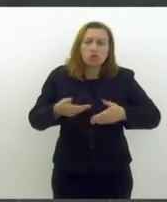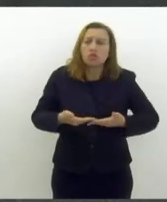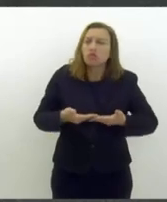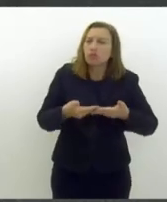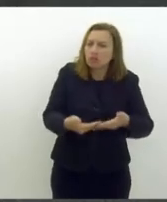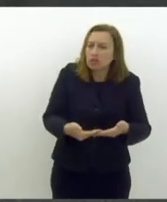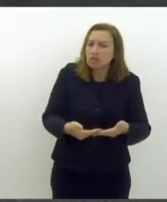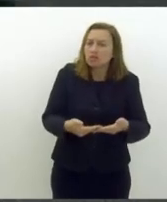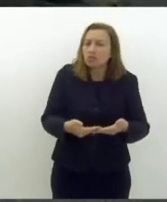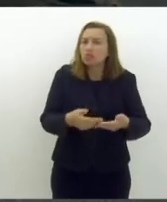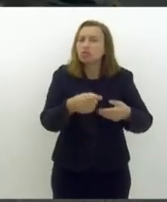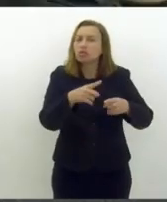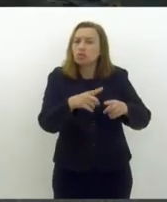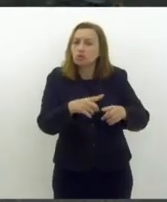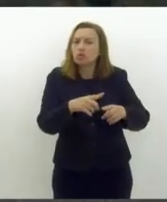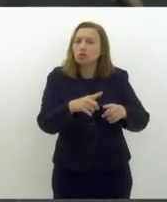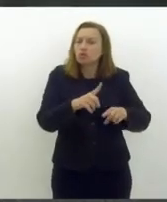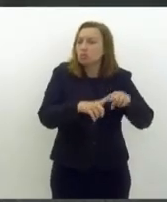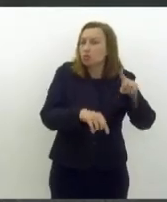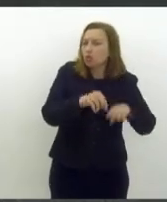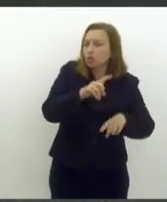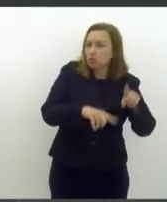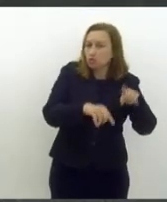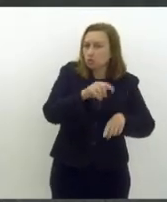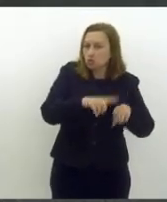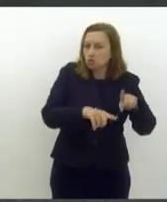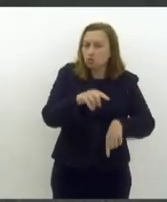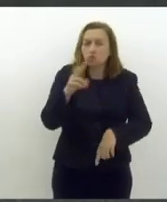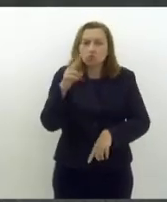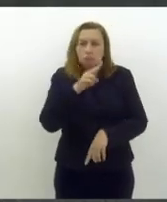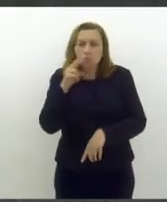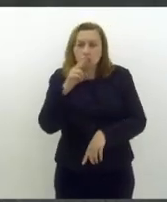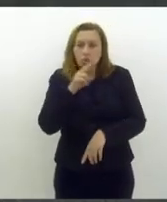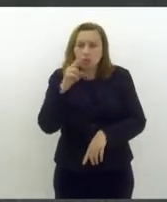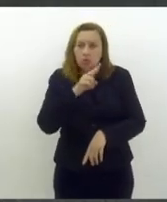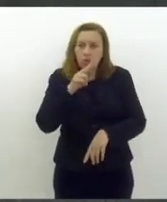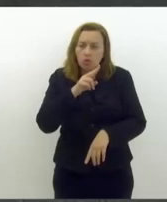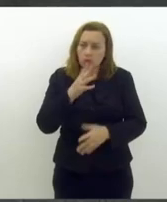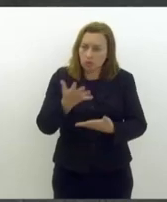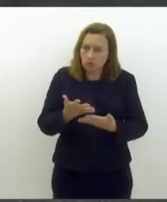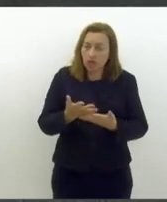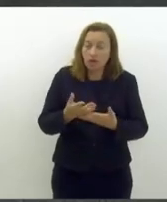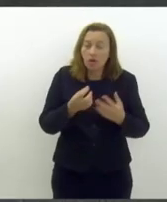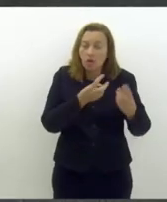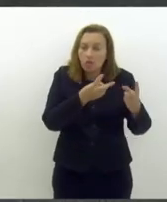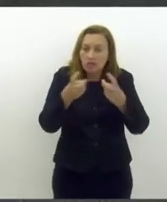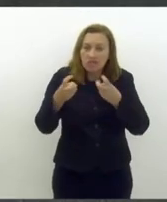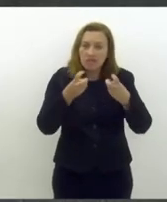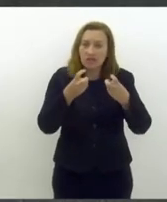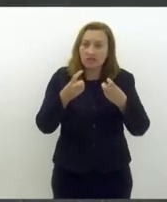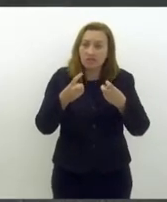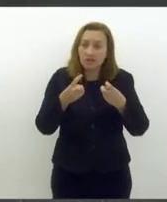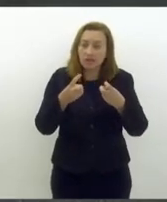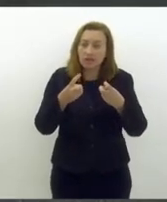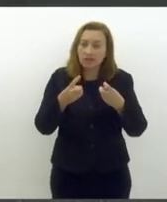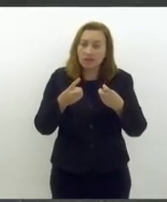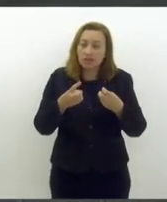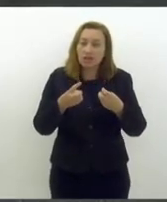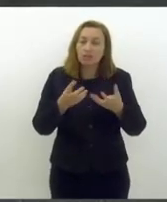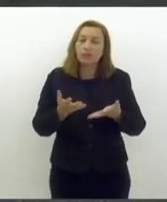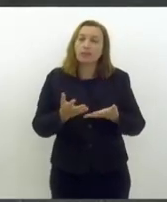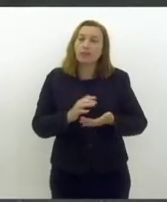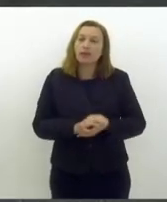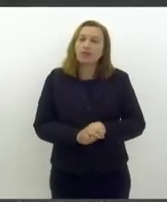de um equipamento pré-hospitalar tático individual alguém anda aí para que eles atores